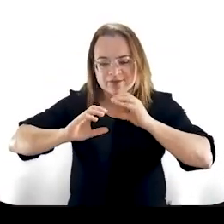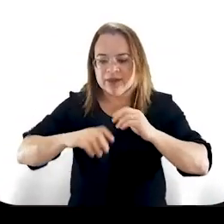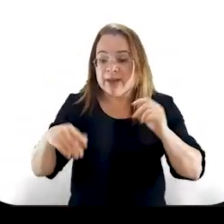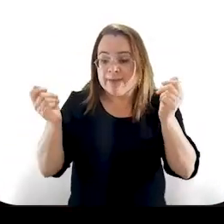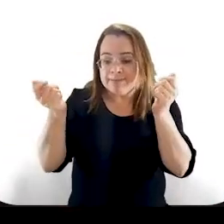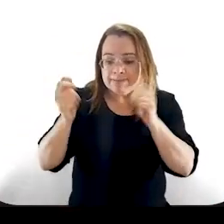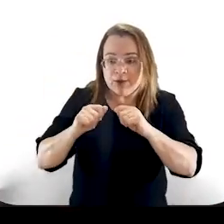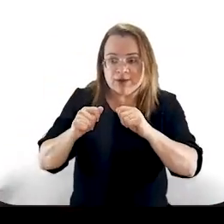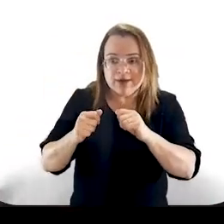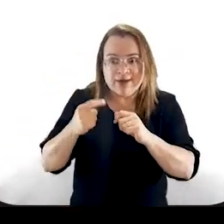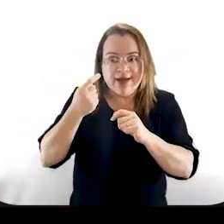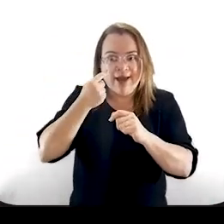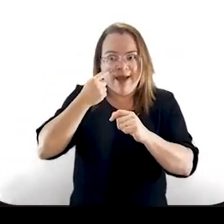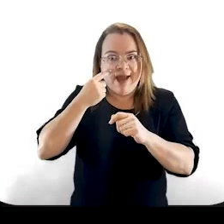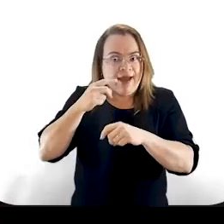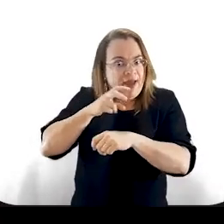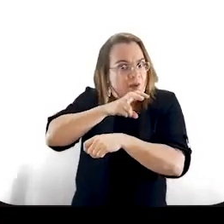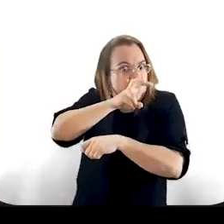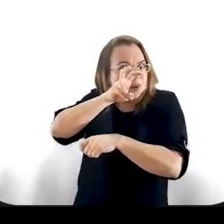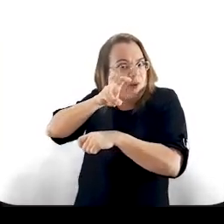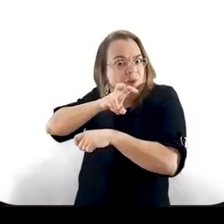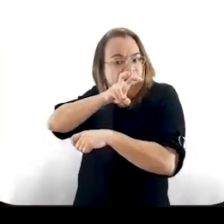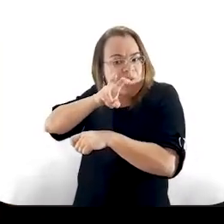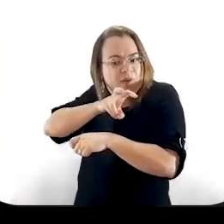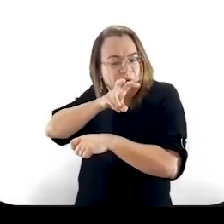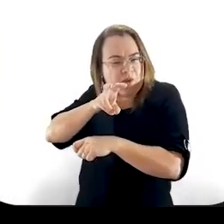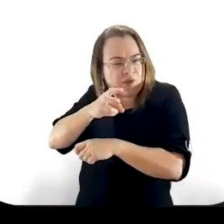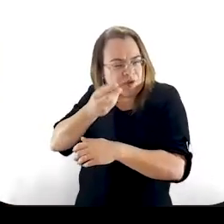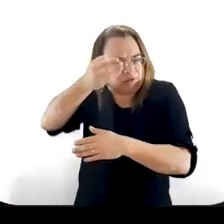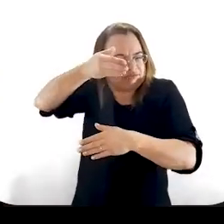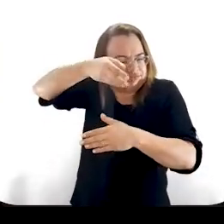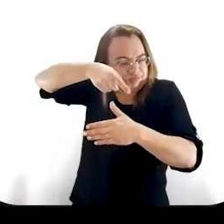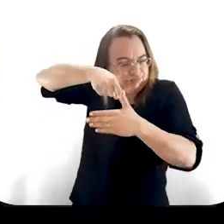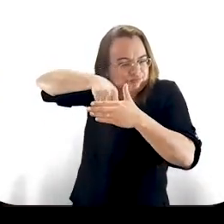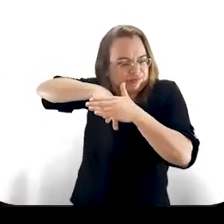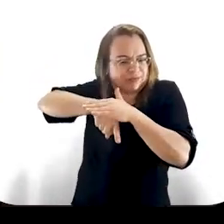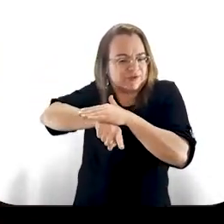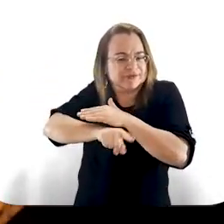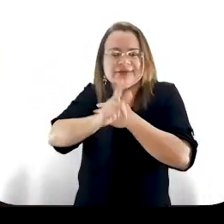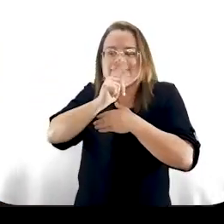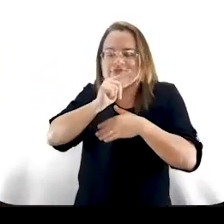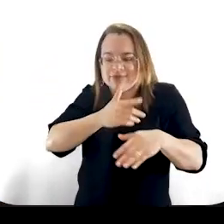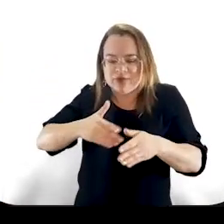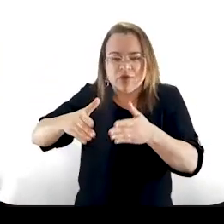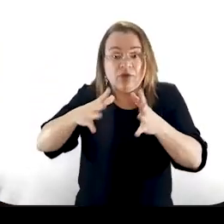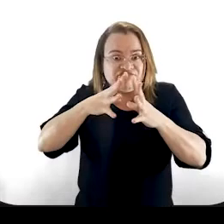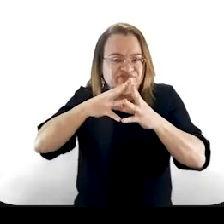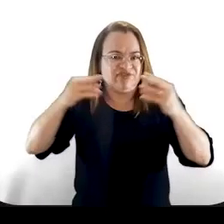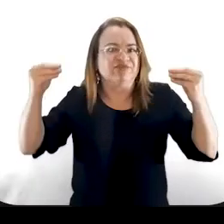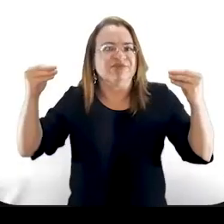ser atraído pela grande serpente, que leva para as profundezas do rio e